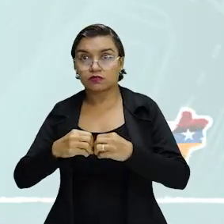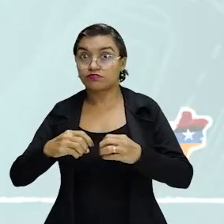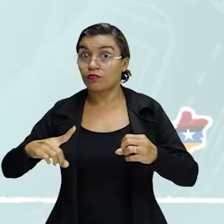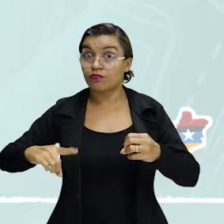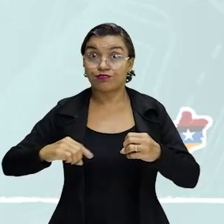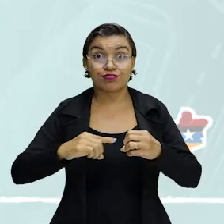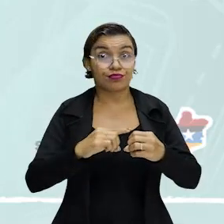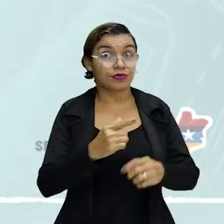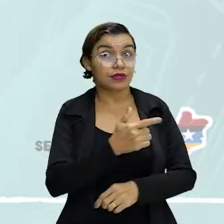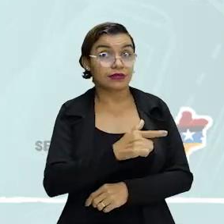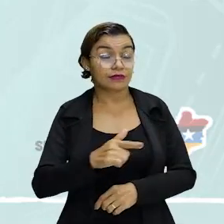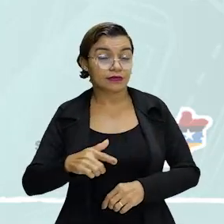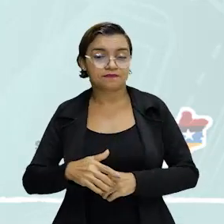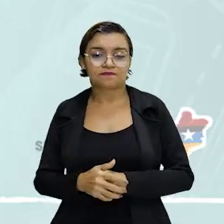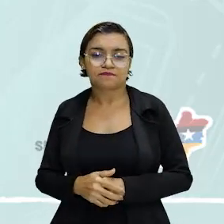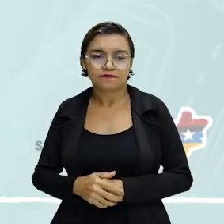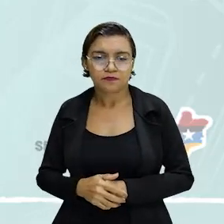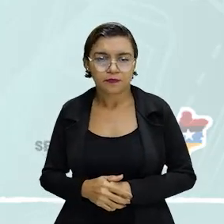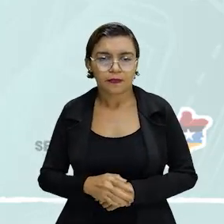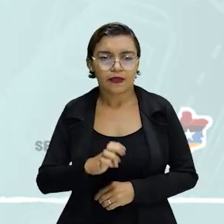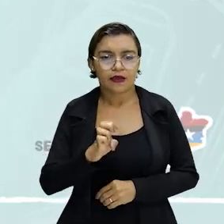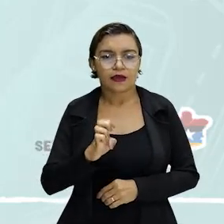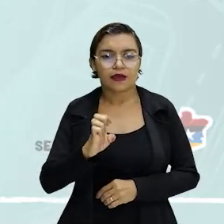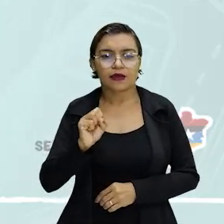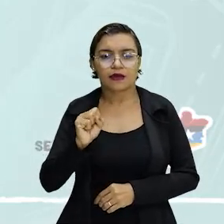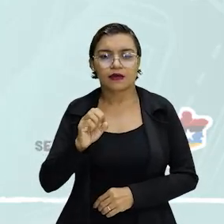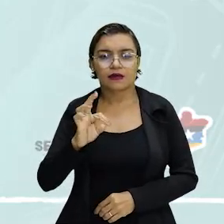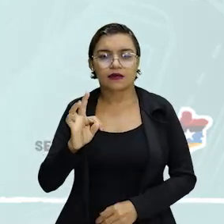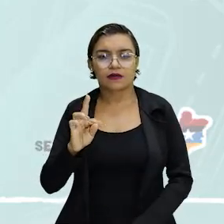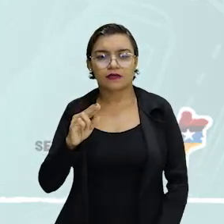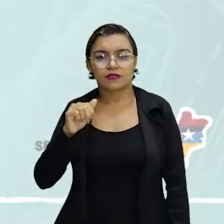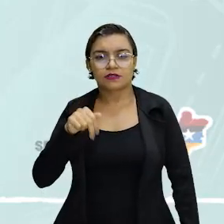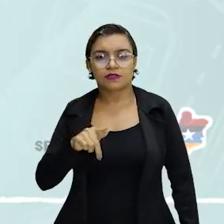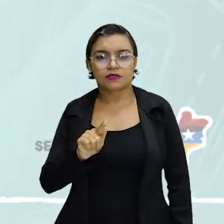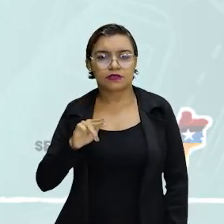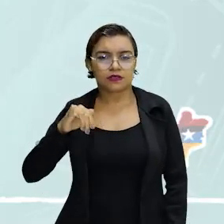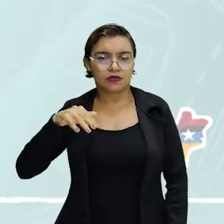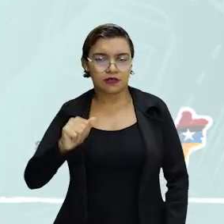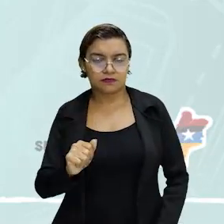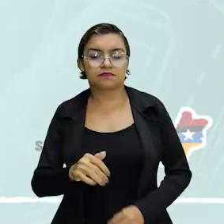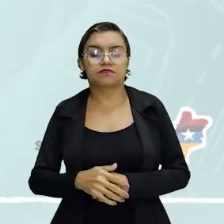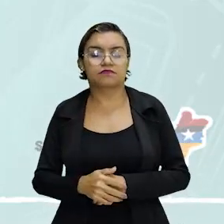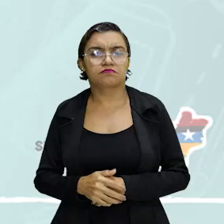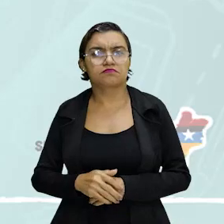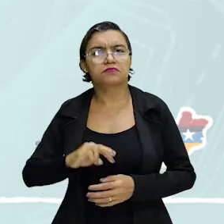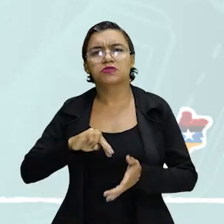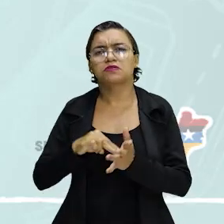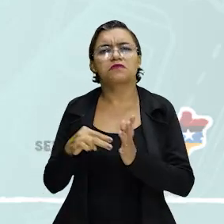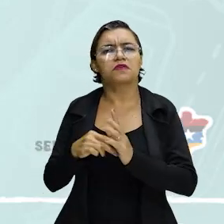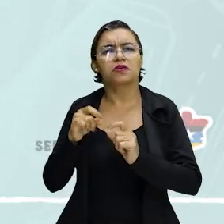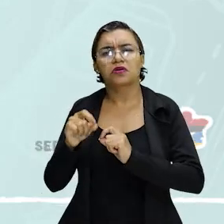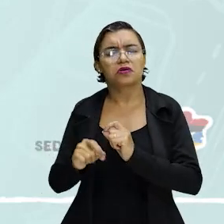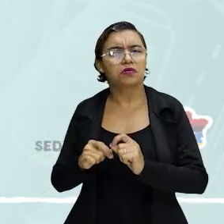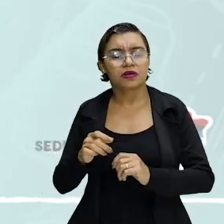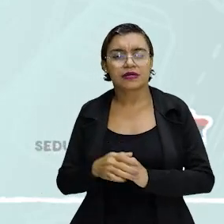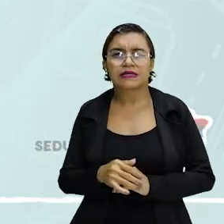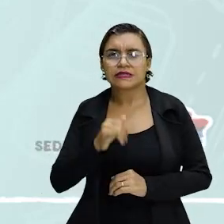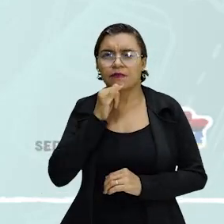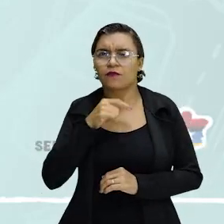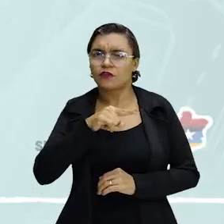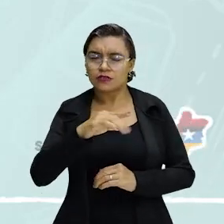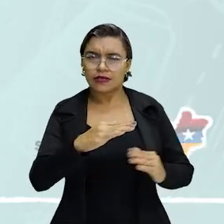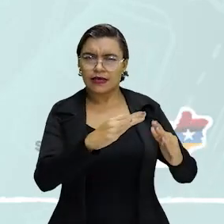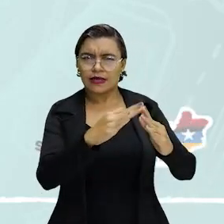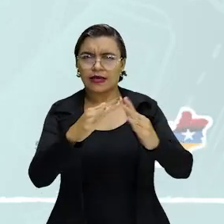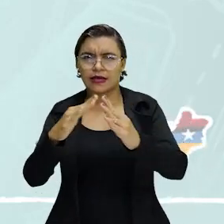material genético, estanquia. O que é estanquia? Todo mundo já chegou na casa de um vizinho, ou de